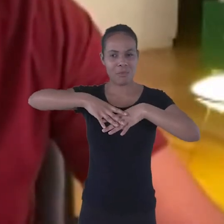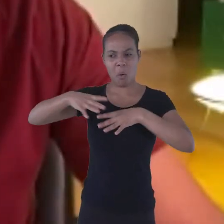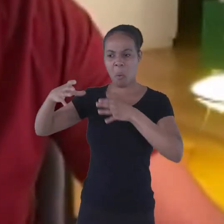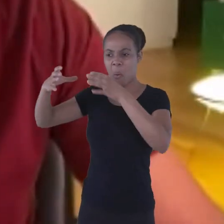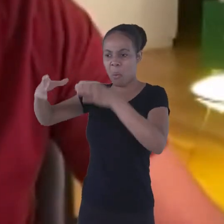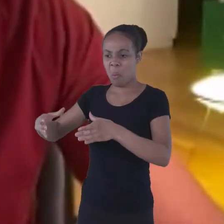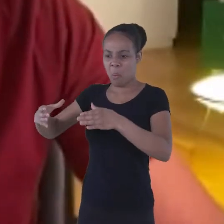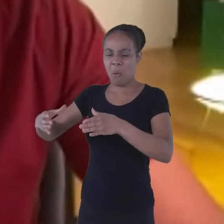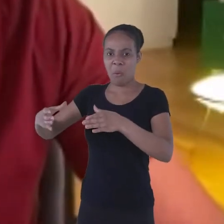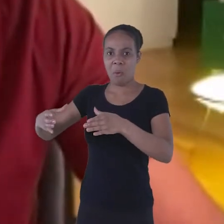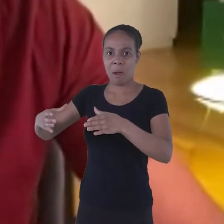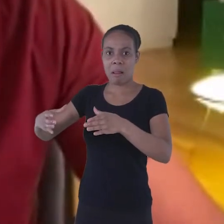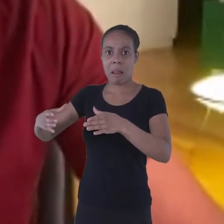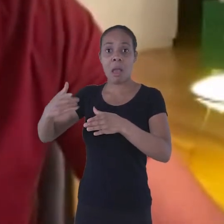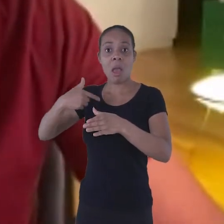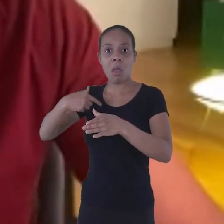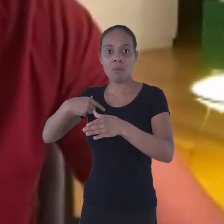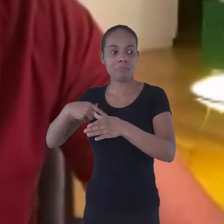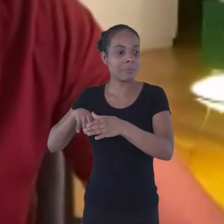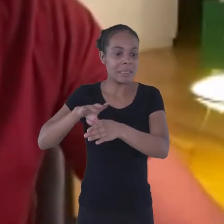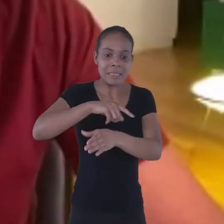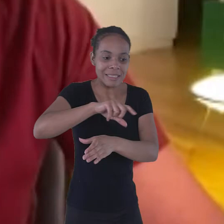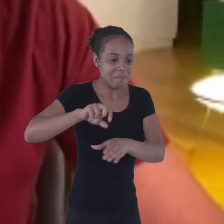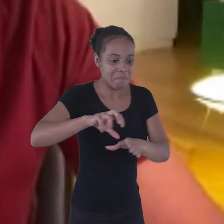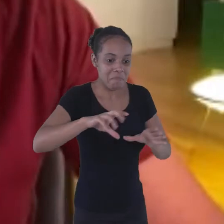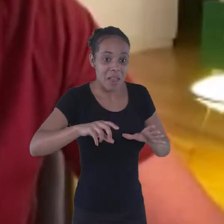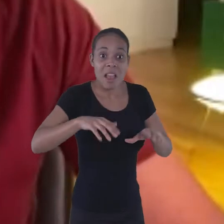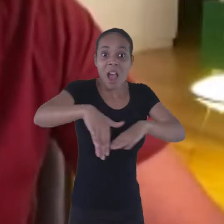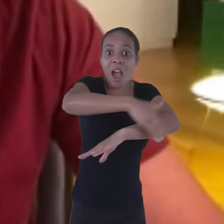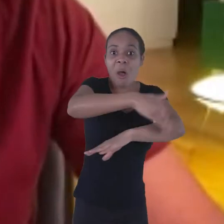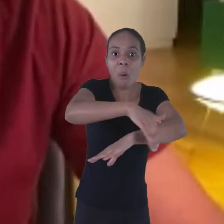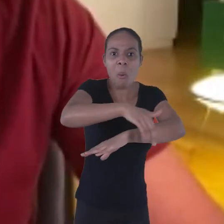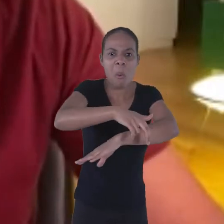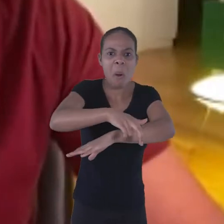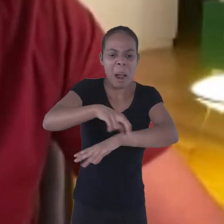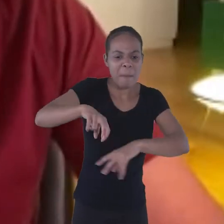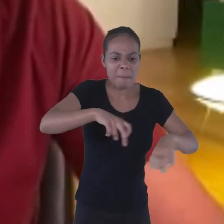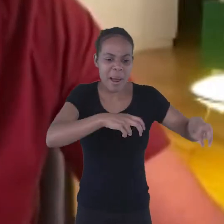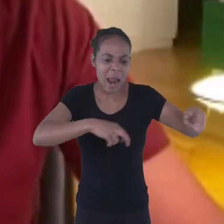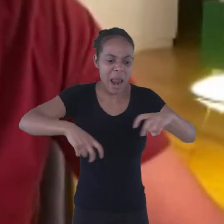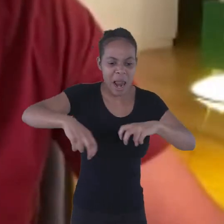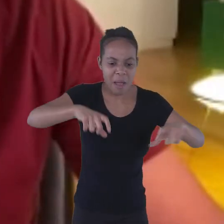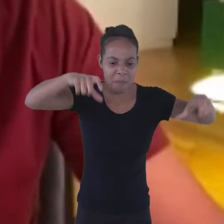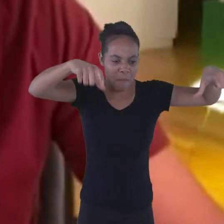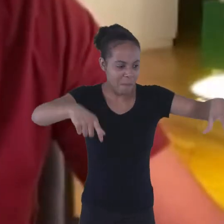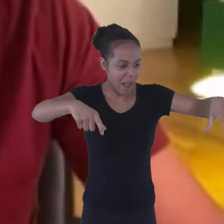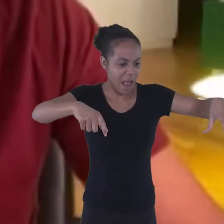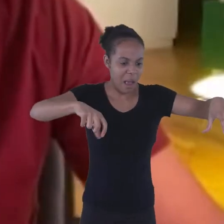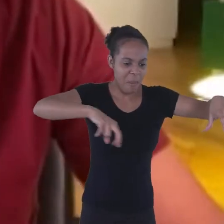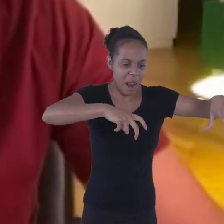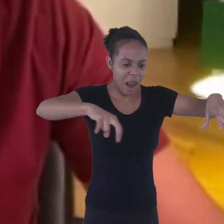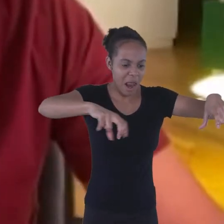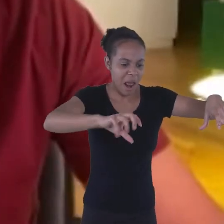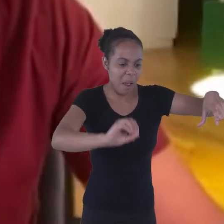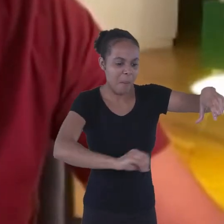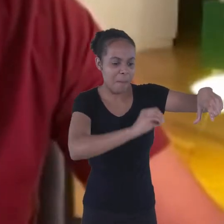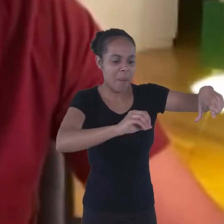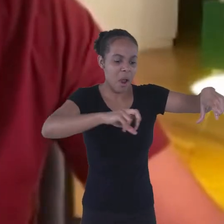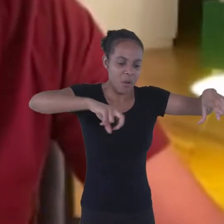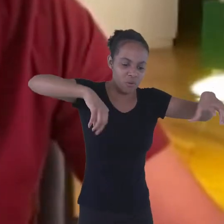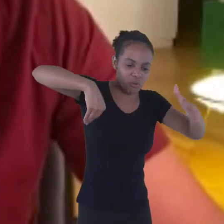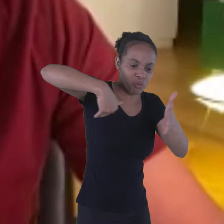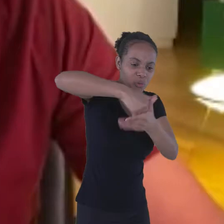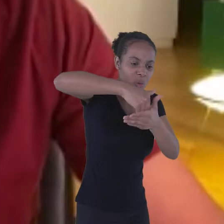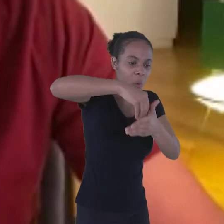primeiro chute na bola nova, para o alto. Pisei no cadastro da chuteira e me estabaquei no chão. Ralei joelhos,